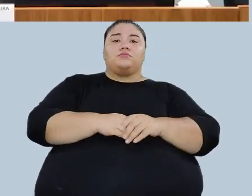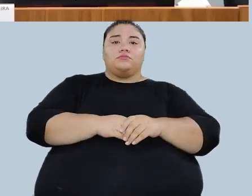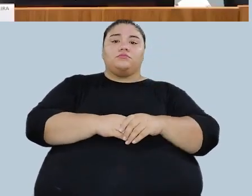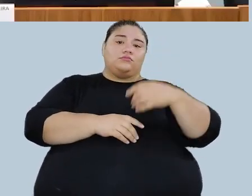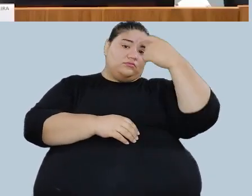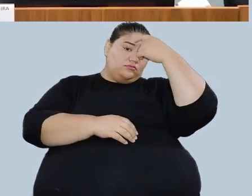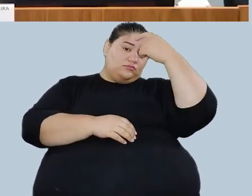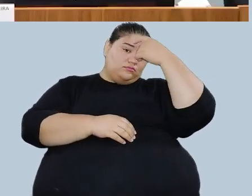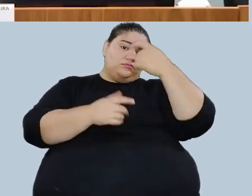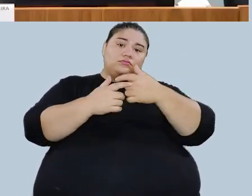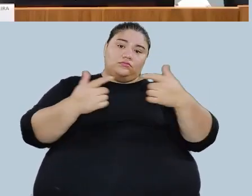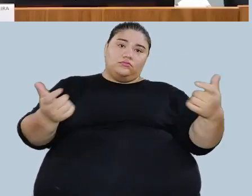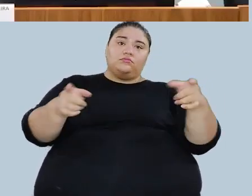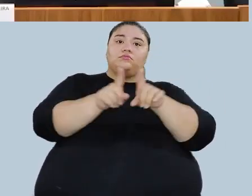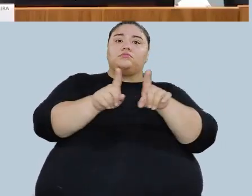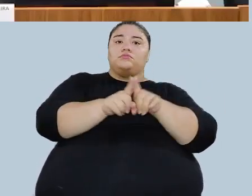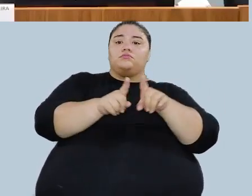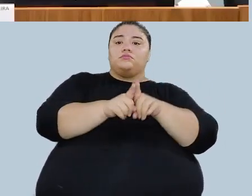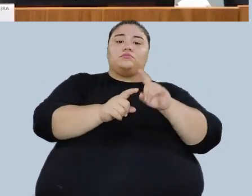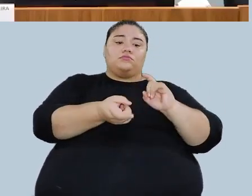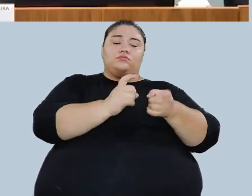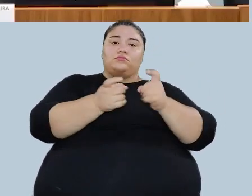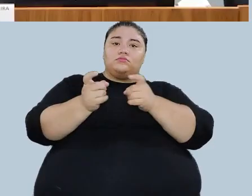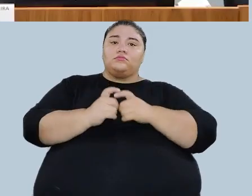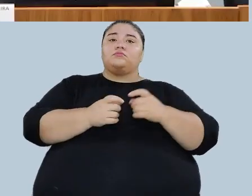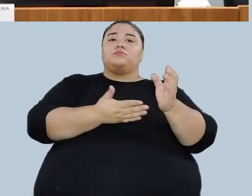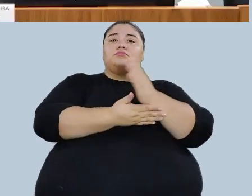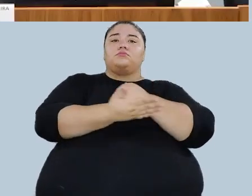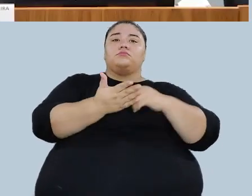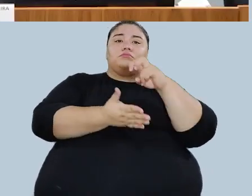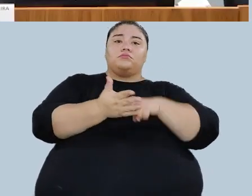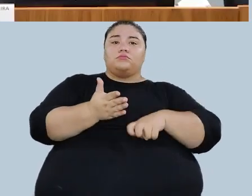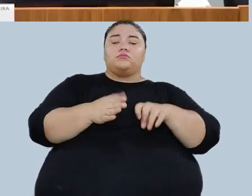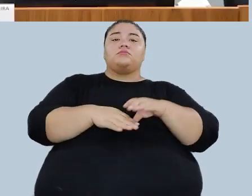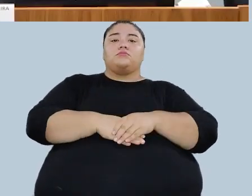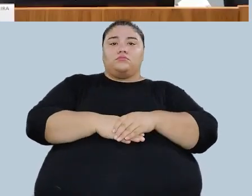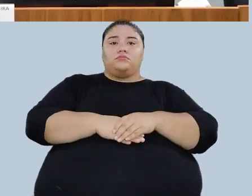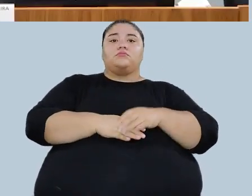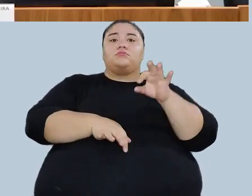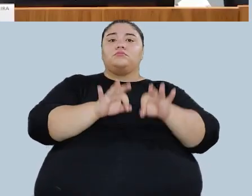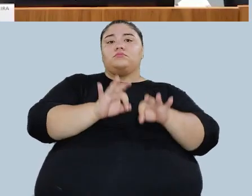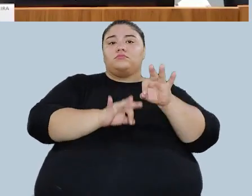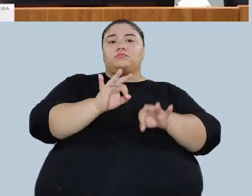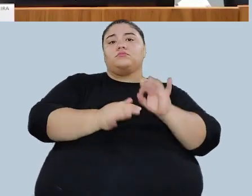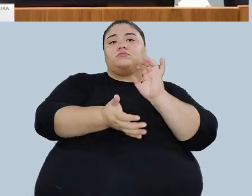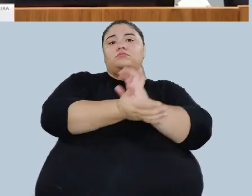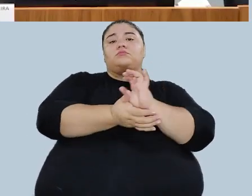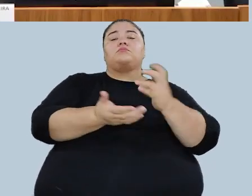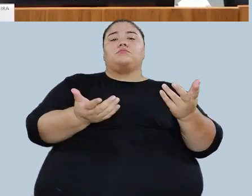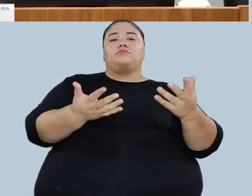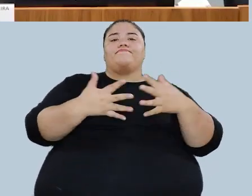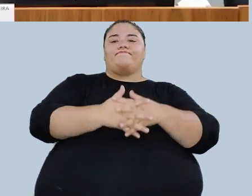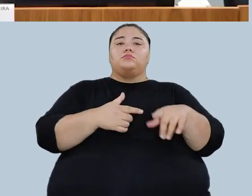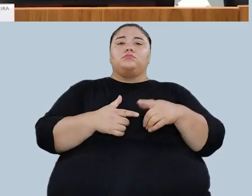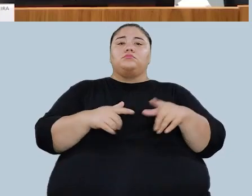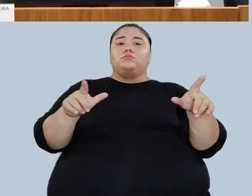uma lógica de maior eficiência na administração dos tributos e de menor judicialização, de menor